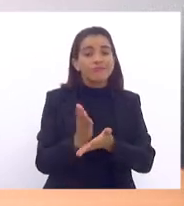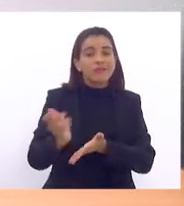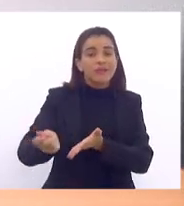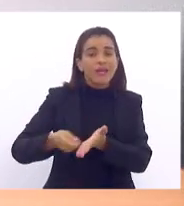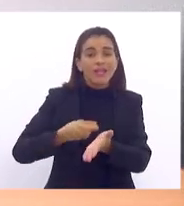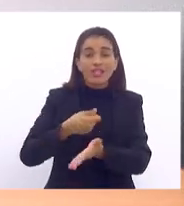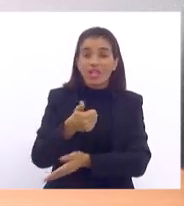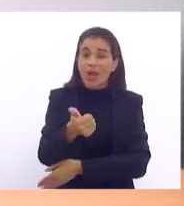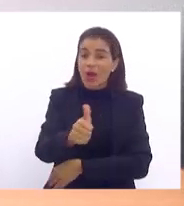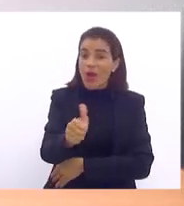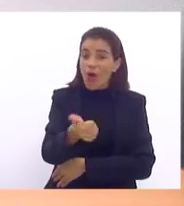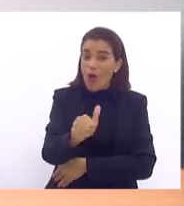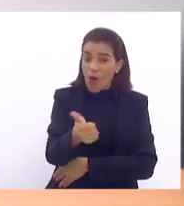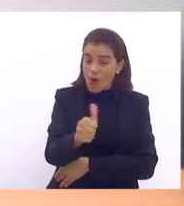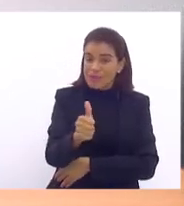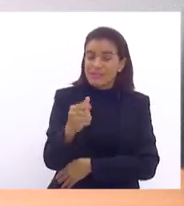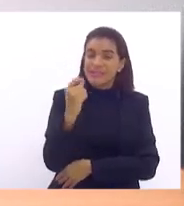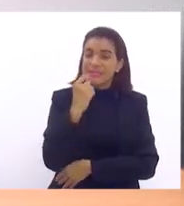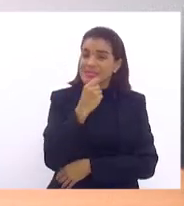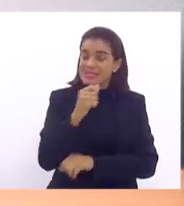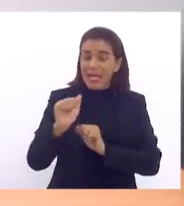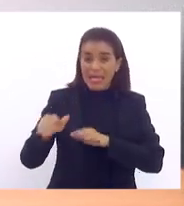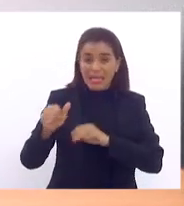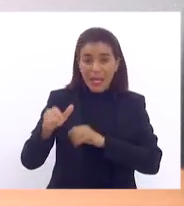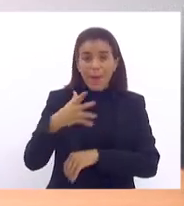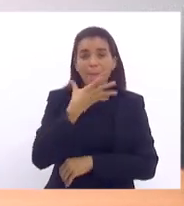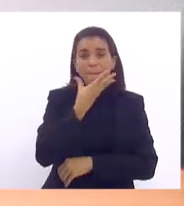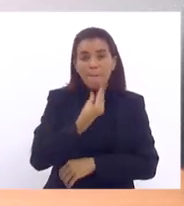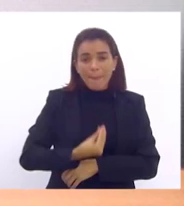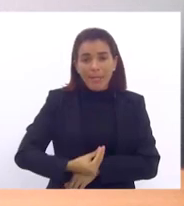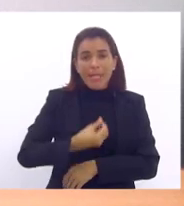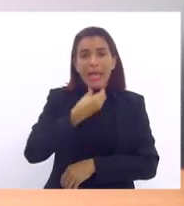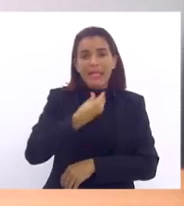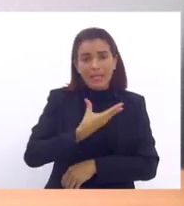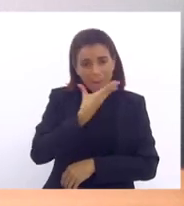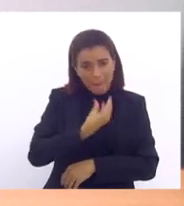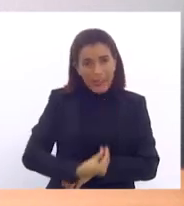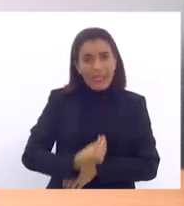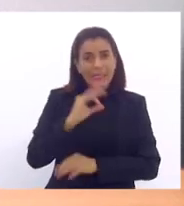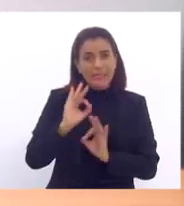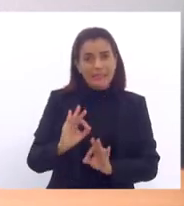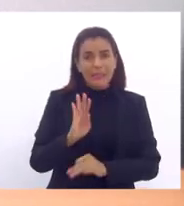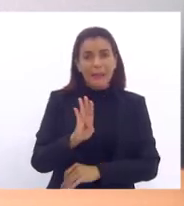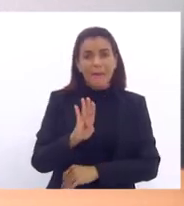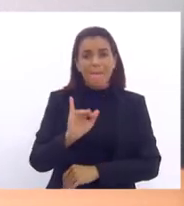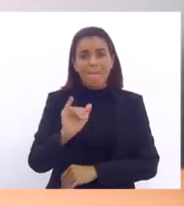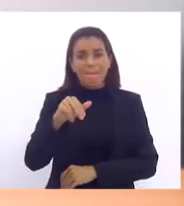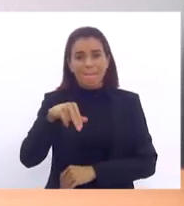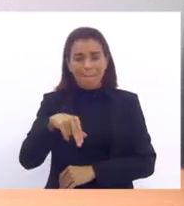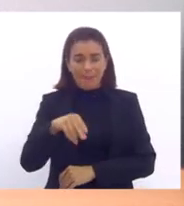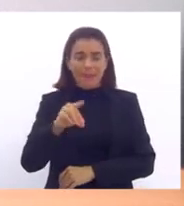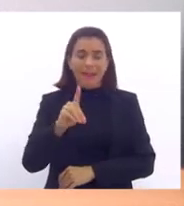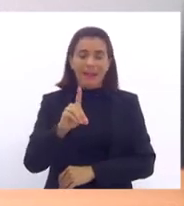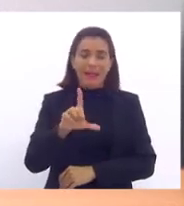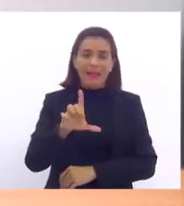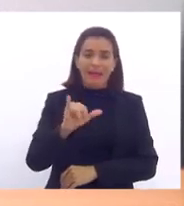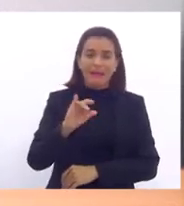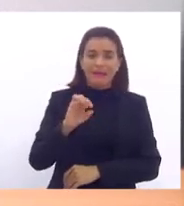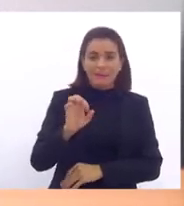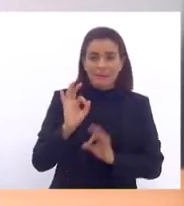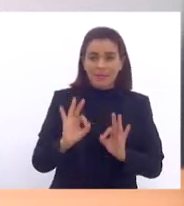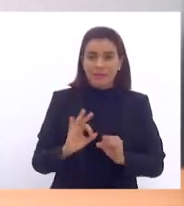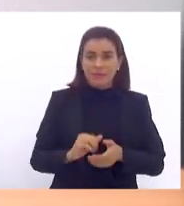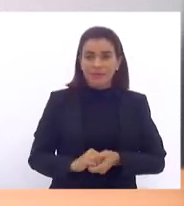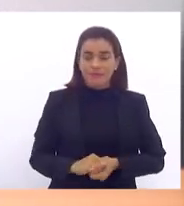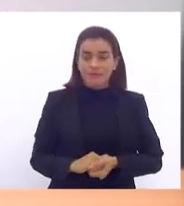setembro então ela emenda binladen mesmo 11 de setembro de 2001 é emenda binladen mesmo né emenda B ladem